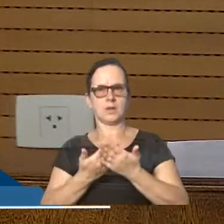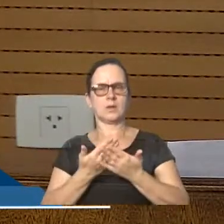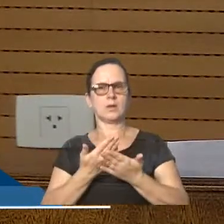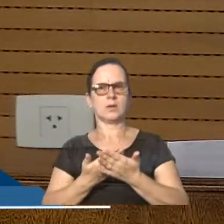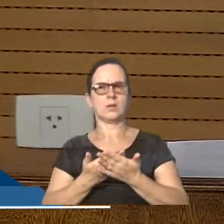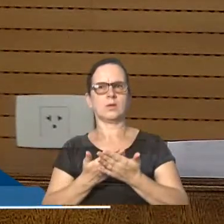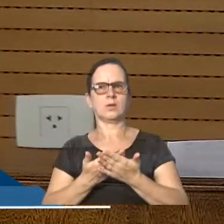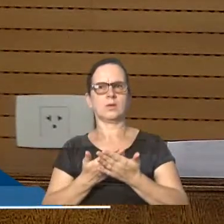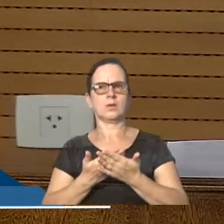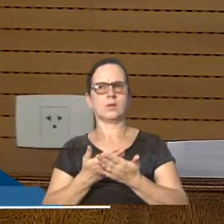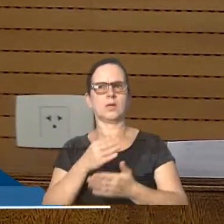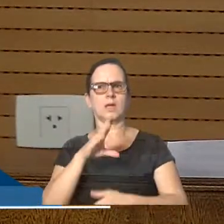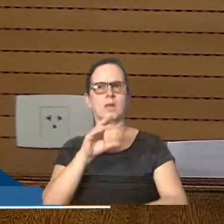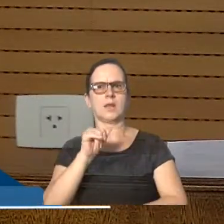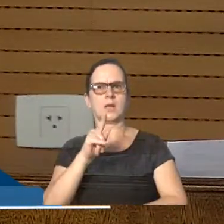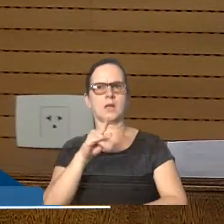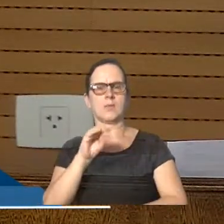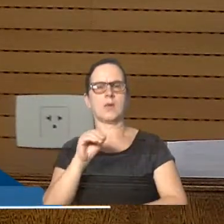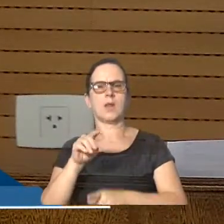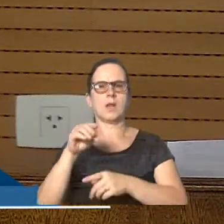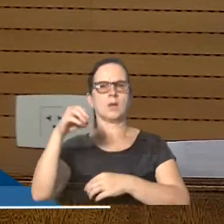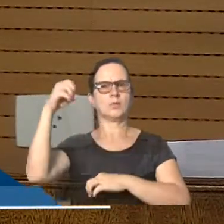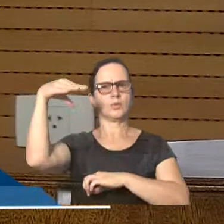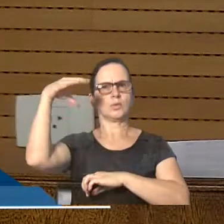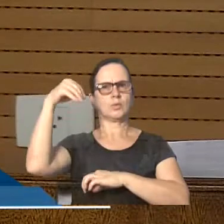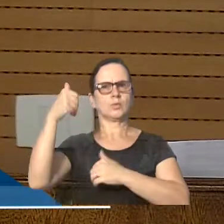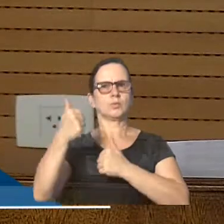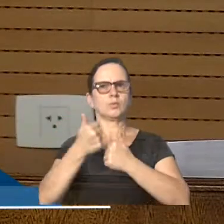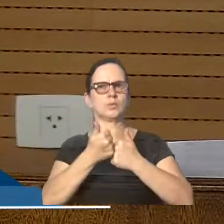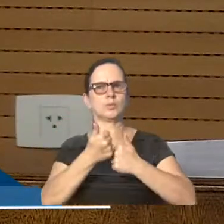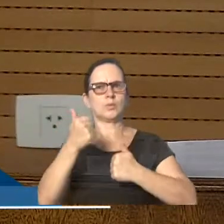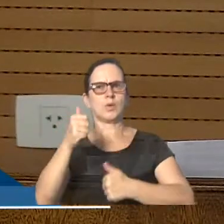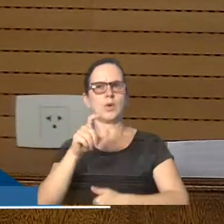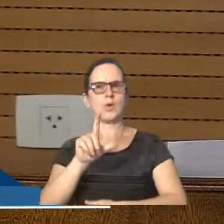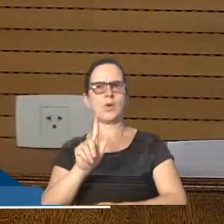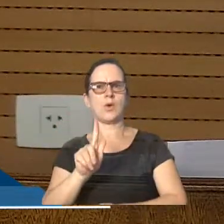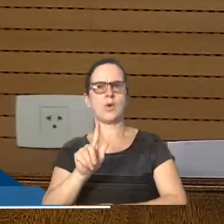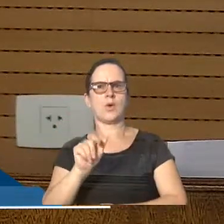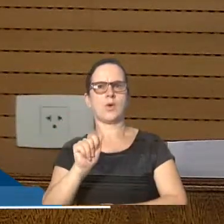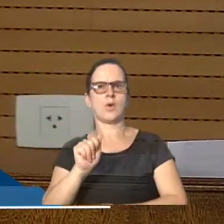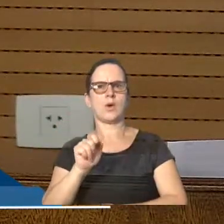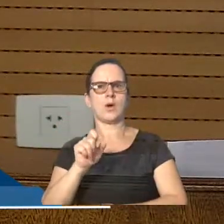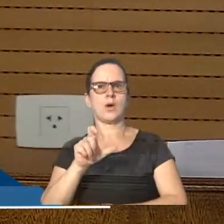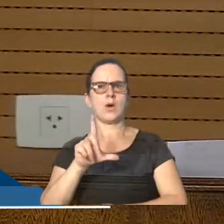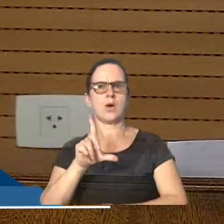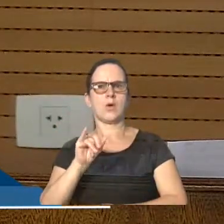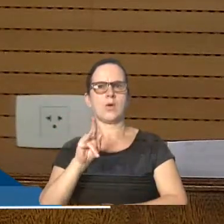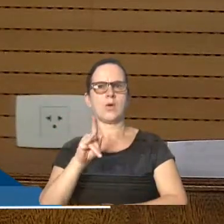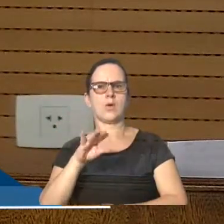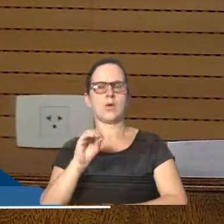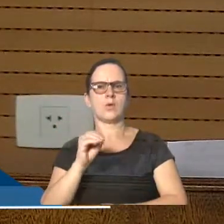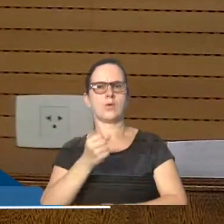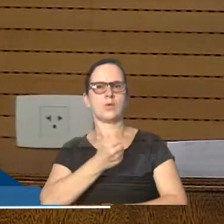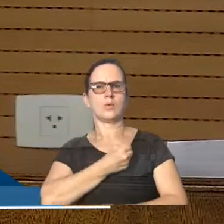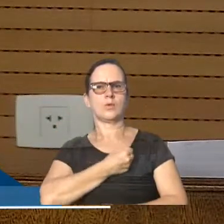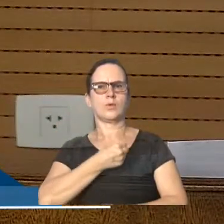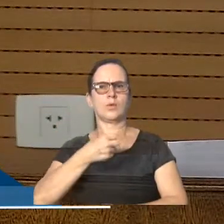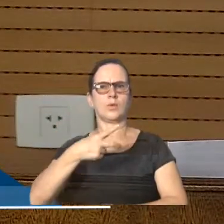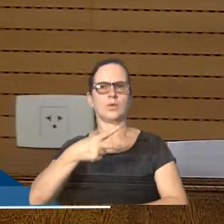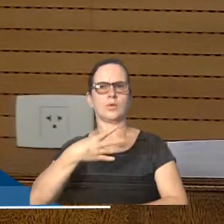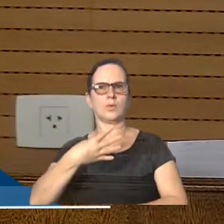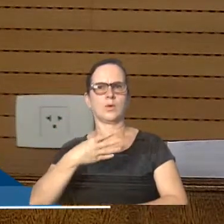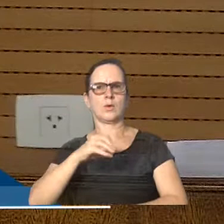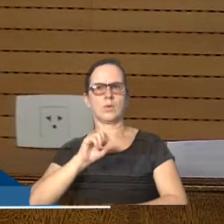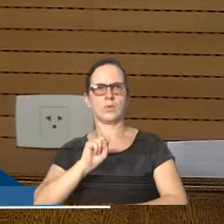Paulo. Troca de lâmpadas comum por lâmpadas de LED na rua Galdino Vicente, em frente ao número 248, na Vila Ponte